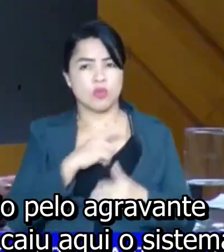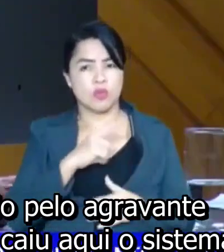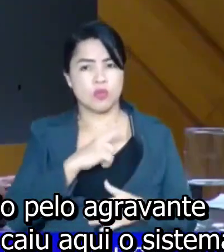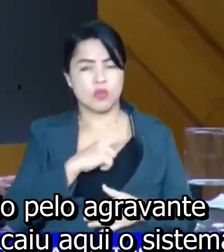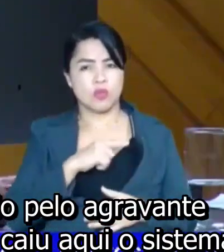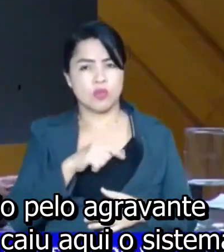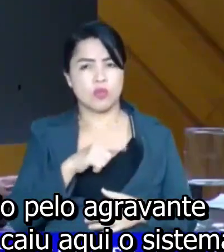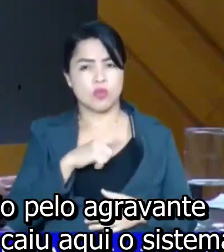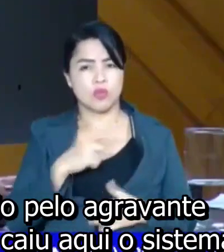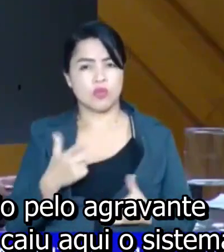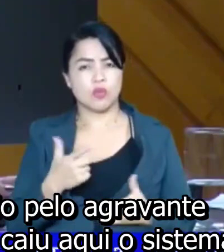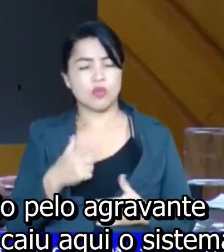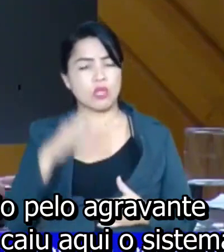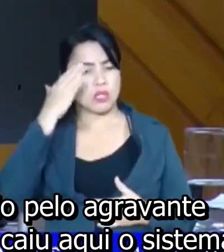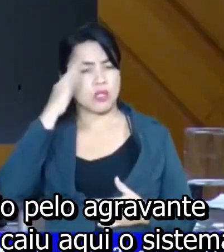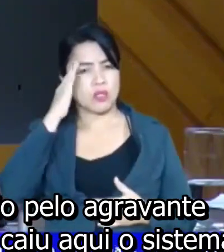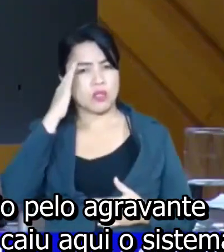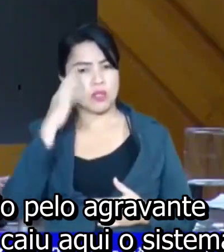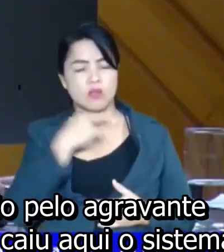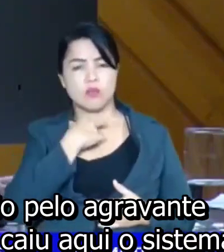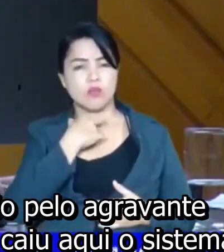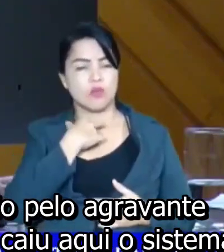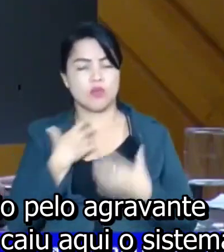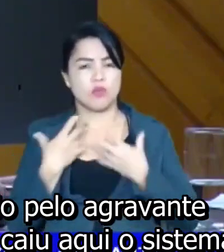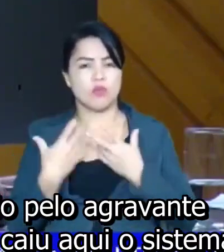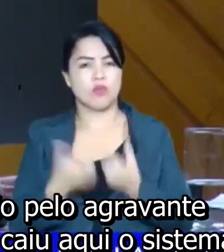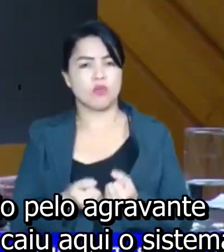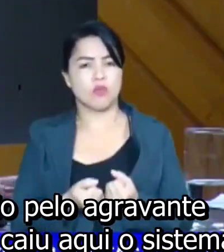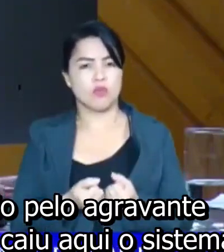pelo agravante, entendo que também não merece acolhimento.